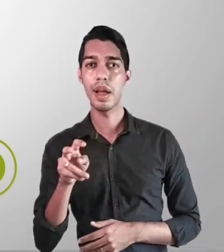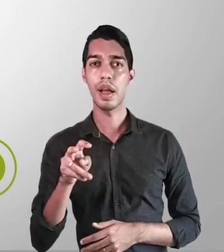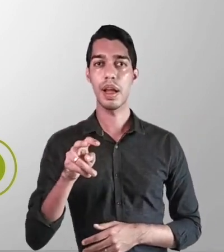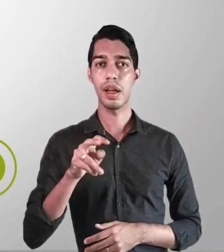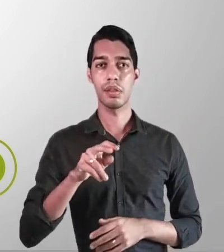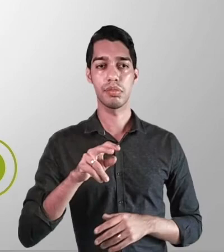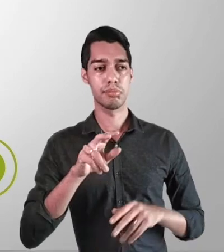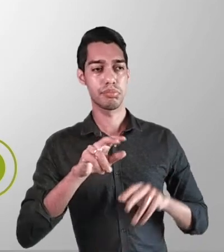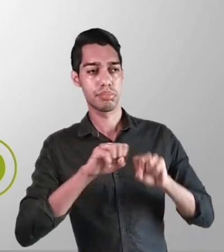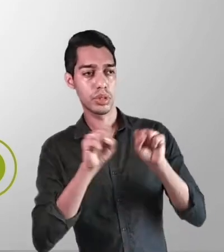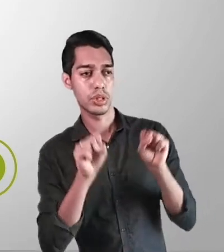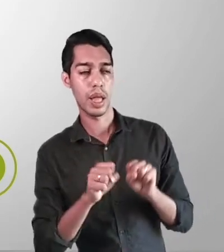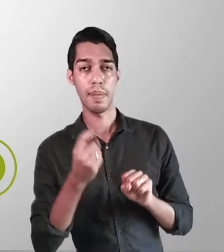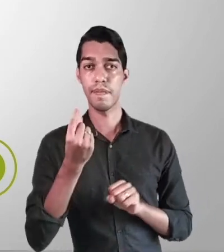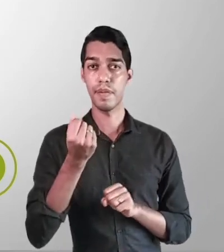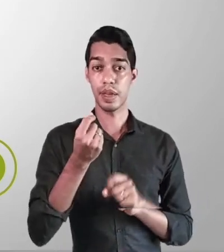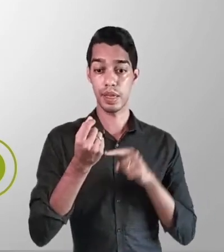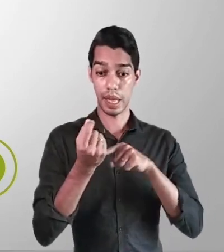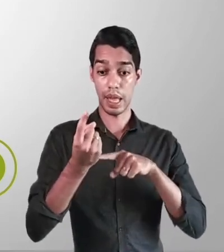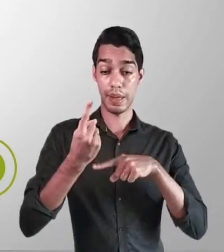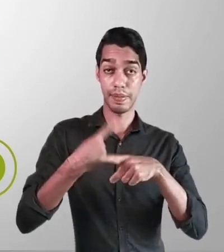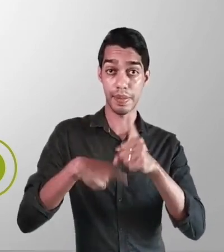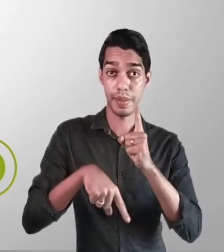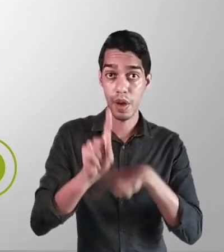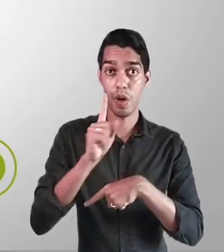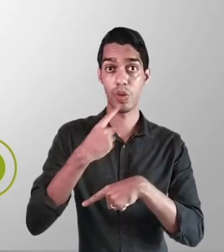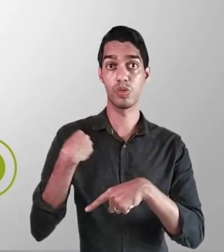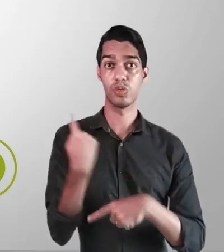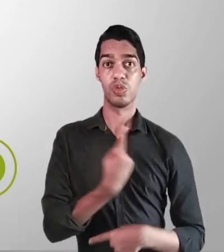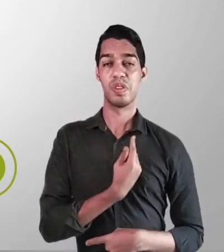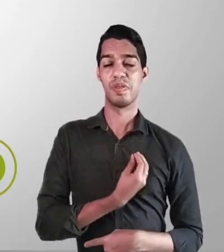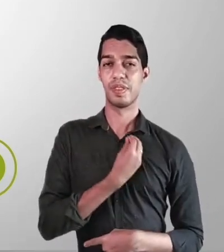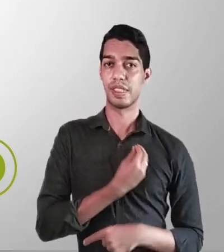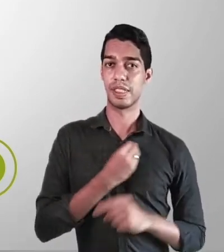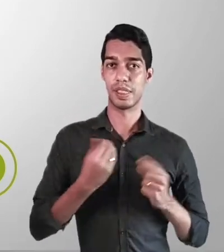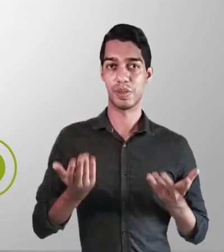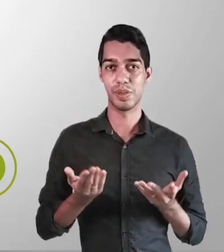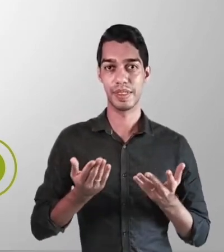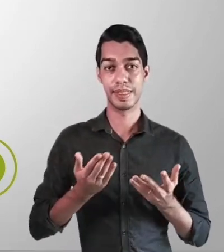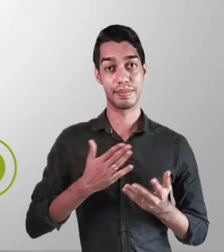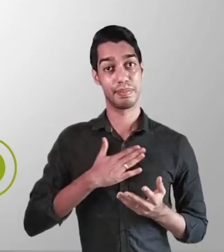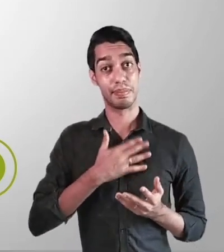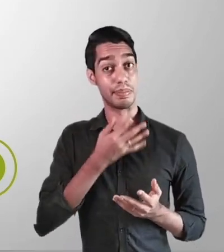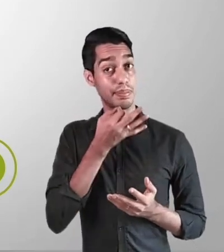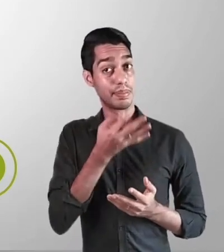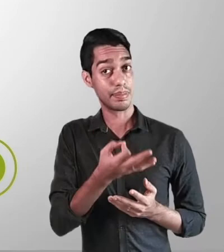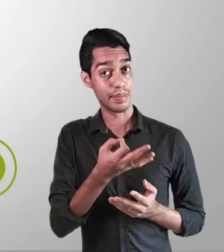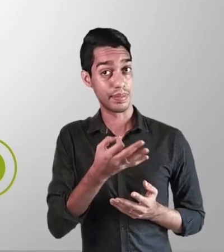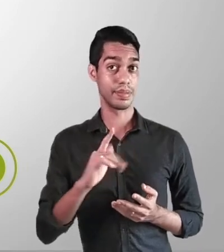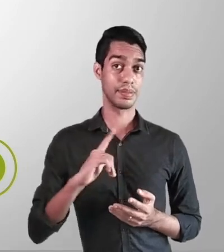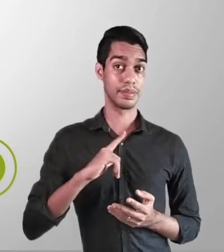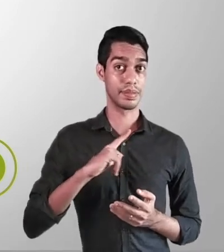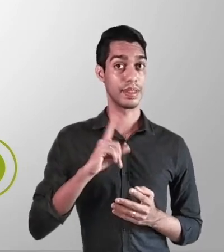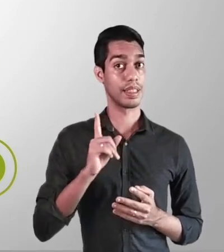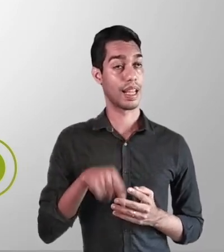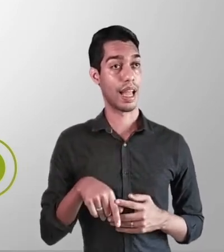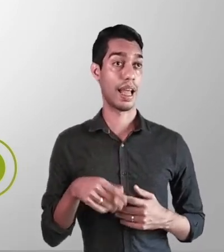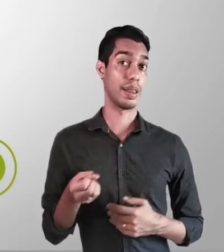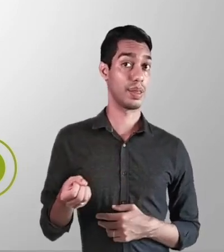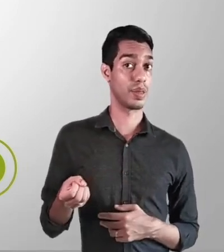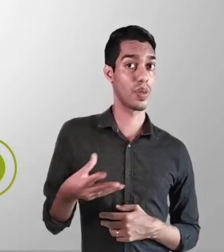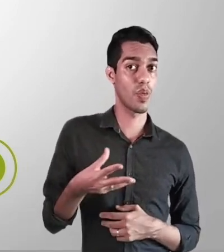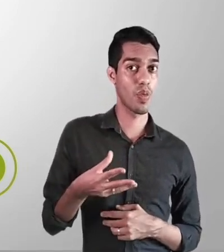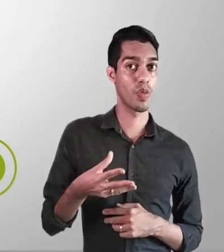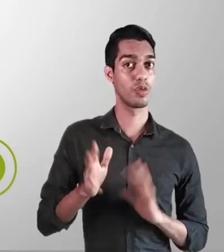num processo de evolução de que nós estamos vivendo hoje, que na minha opinião é um processo até então inédito, dada a convergência